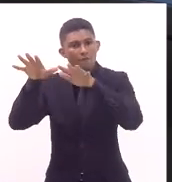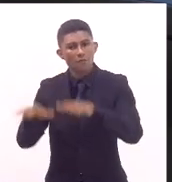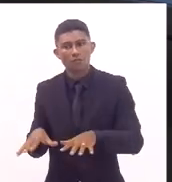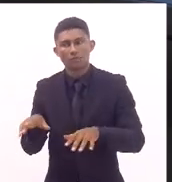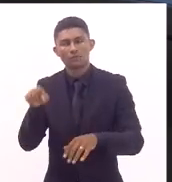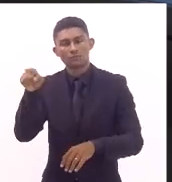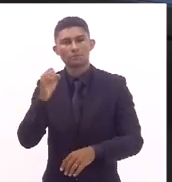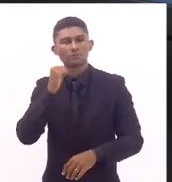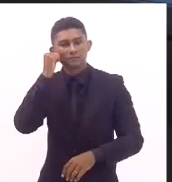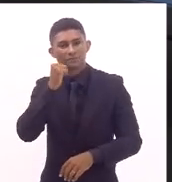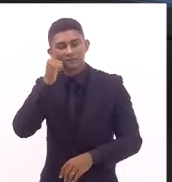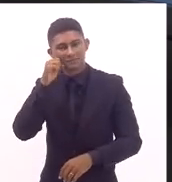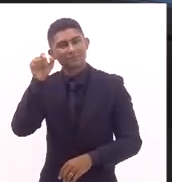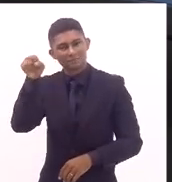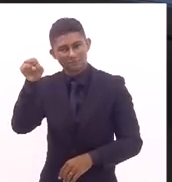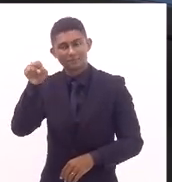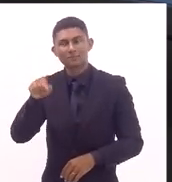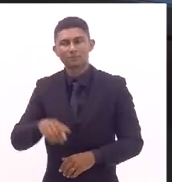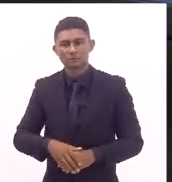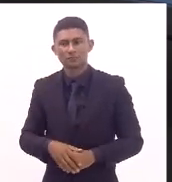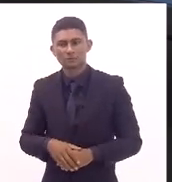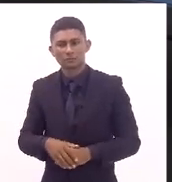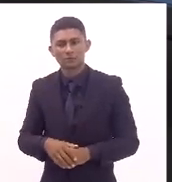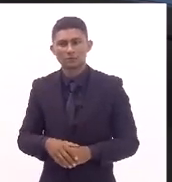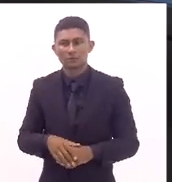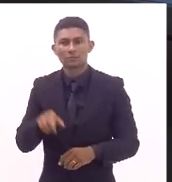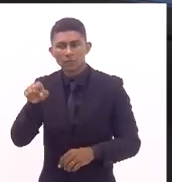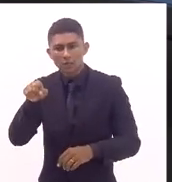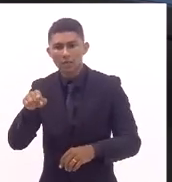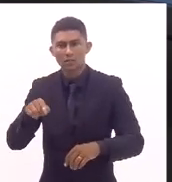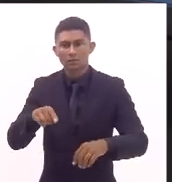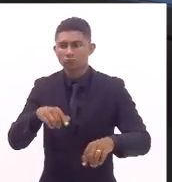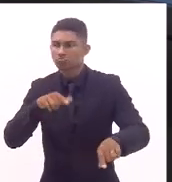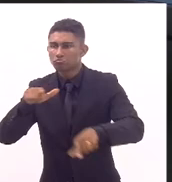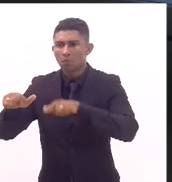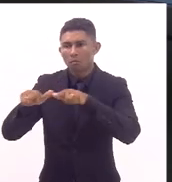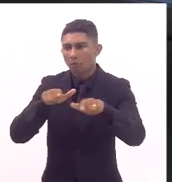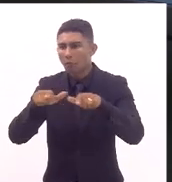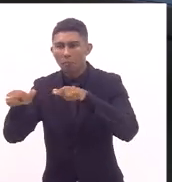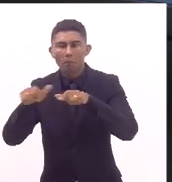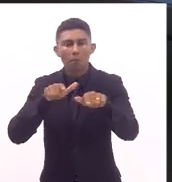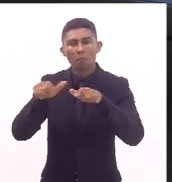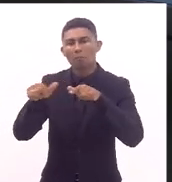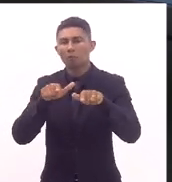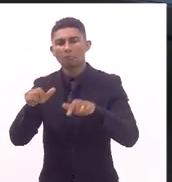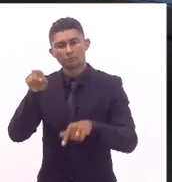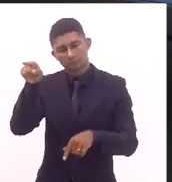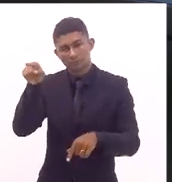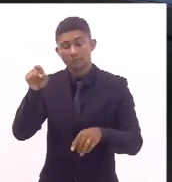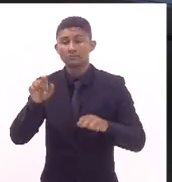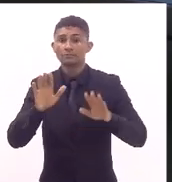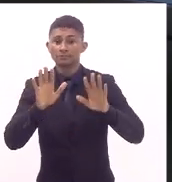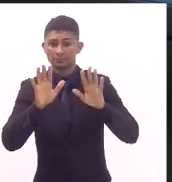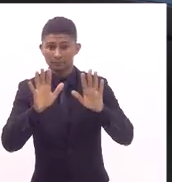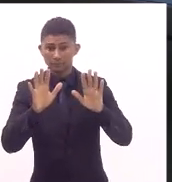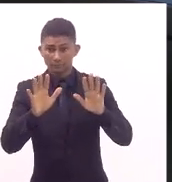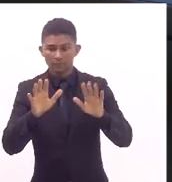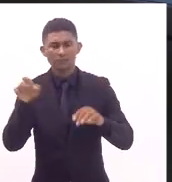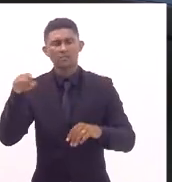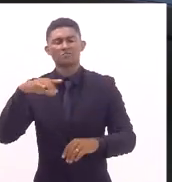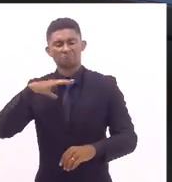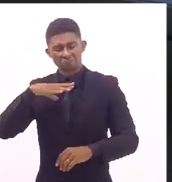então lá terminando aquela tarefa árdua mas que